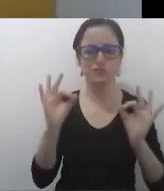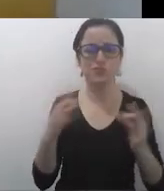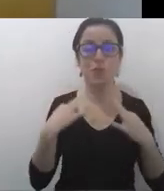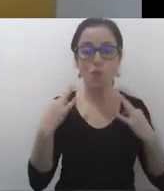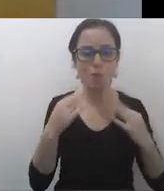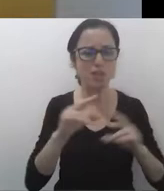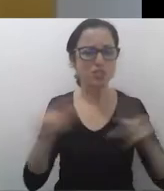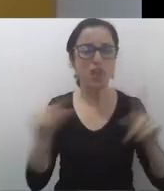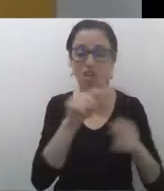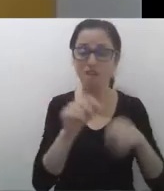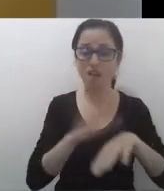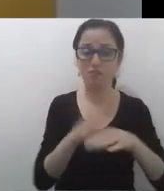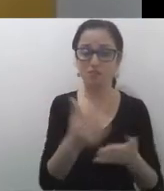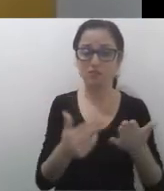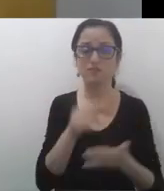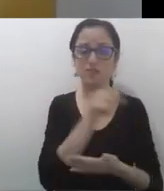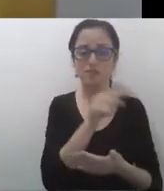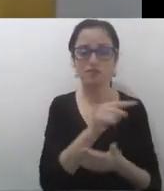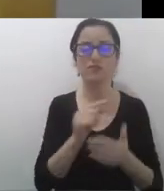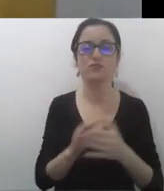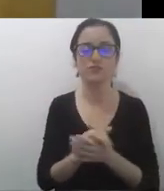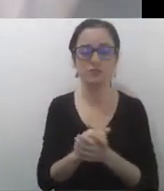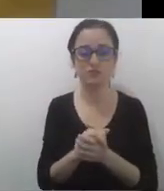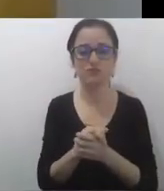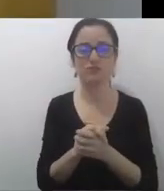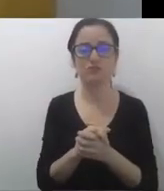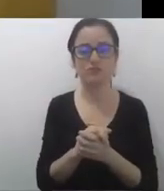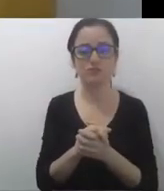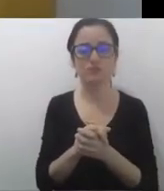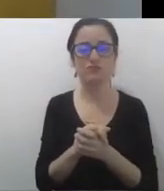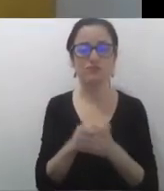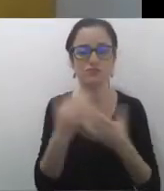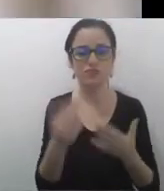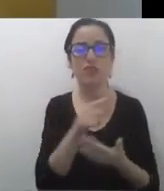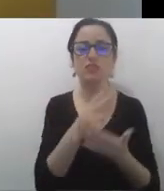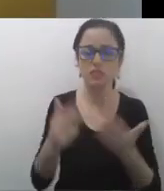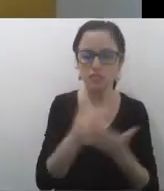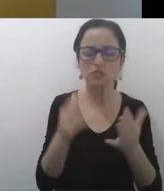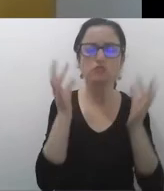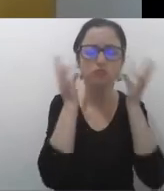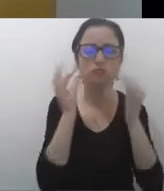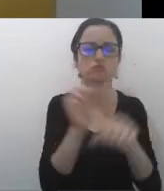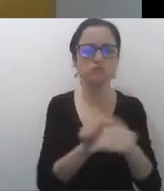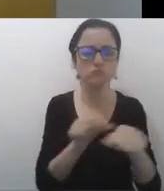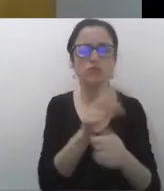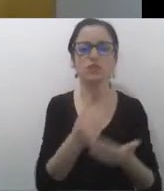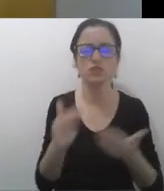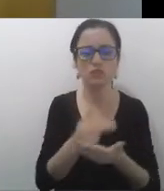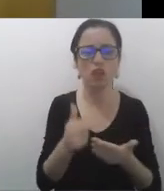elegantérrima, com uma roupa muito diferente, etc., que ela tinha desenhado, ela desenha suas joias,